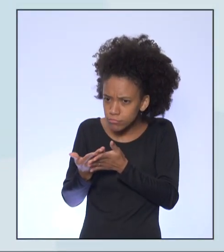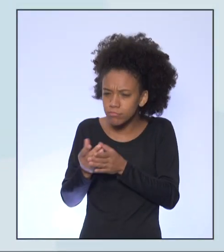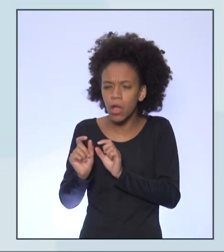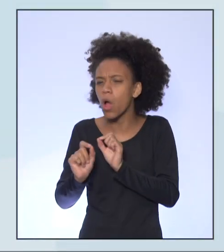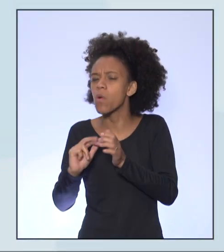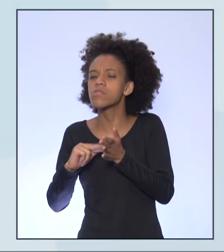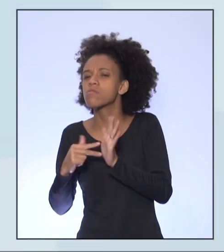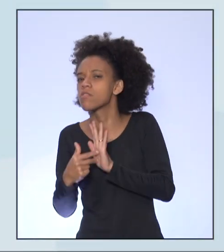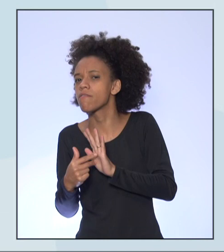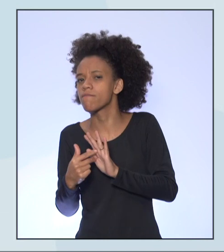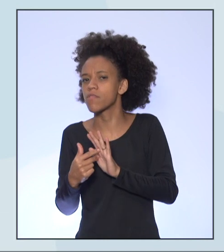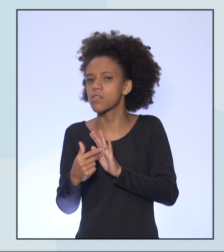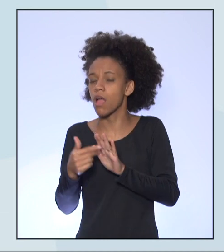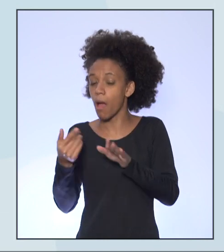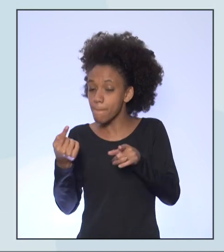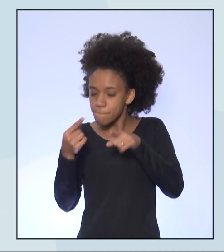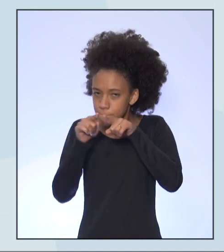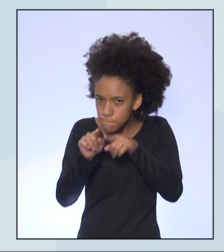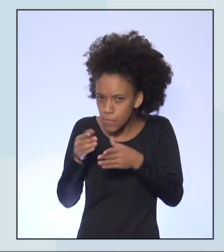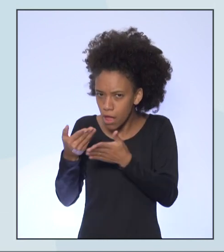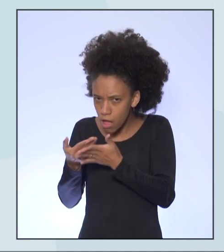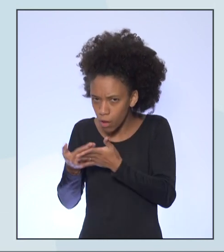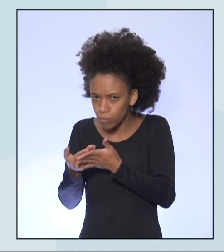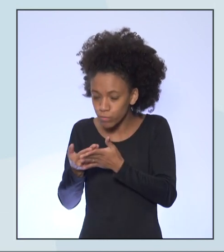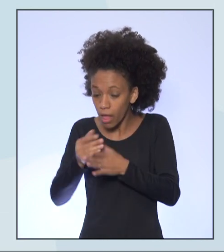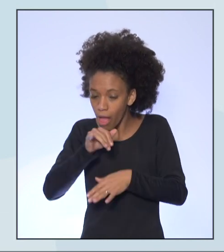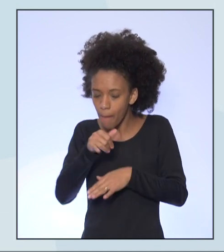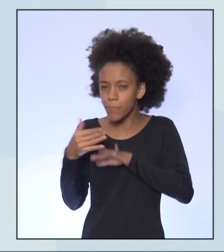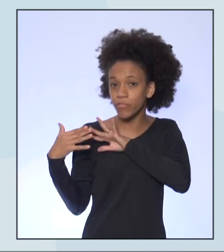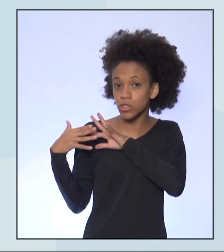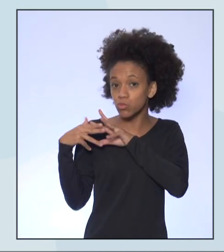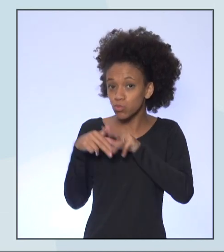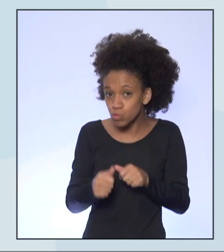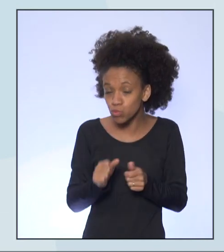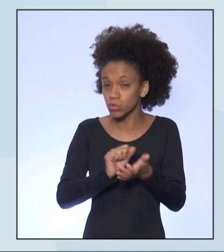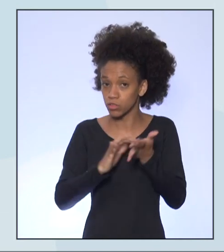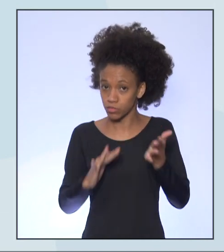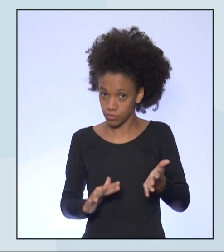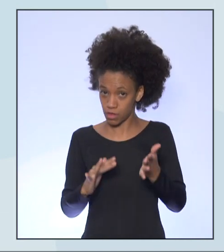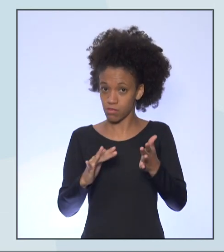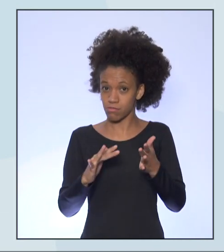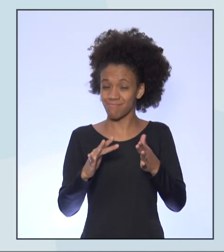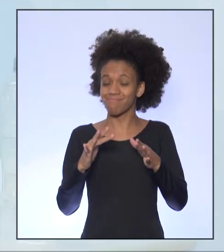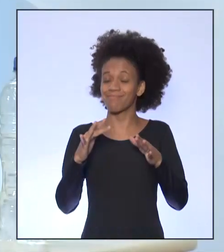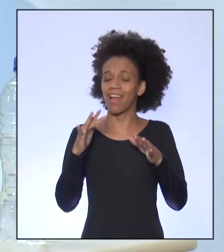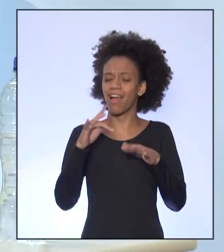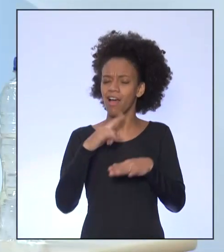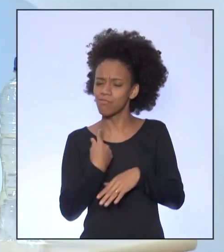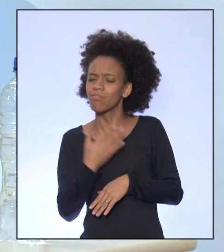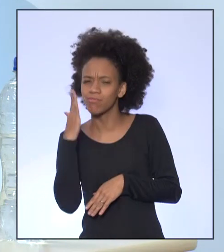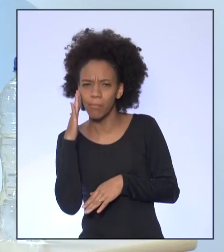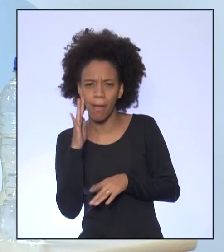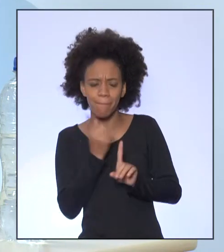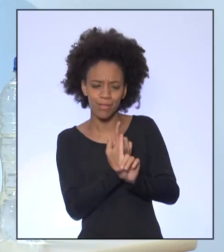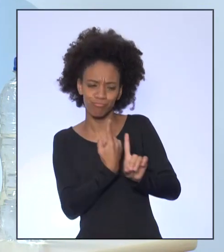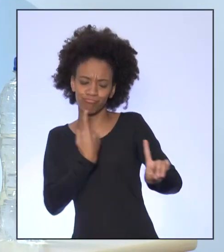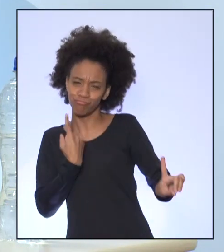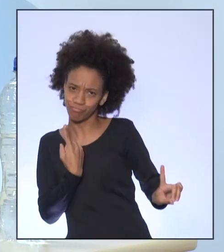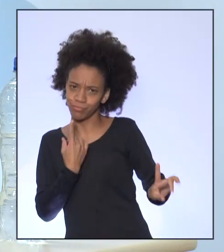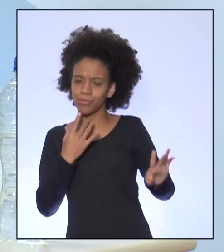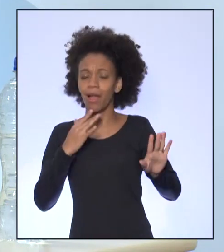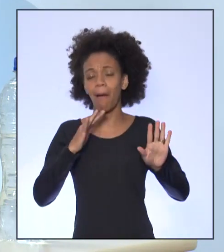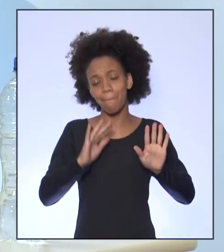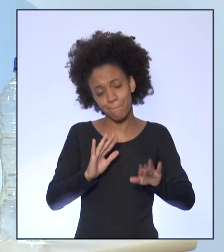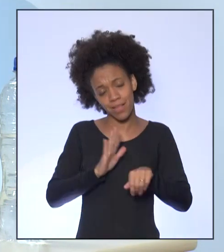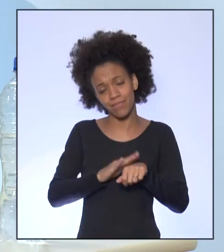aula? É tirar proveito do que está sendo dado aqui. A gente sabe que a gente está longe do modelo ideal, mas a gente está fazendo o que é possível,